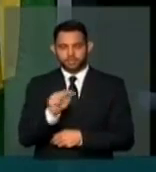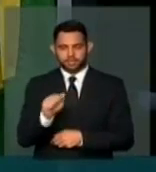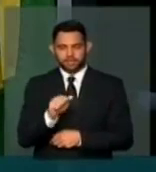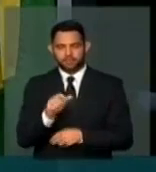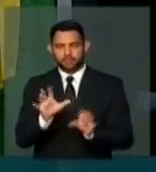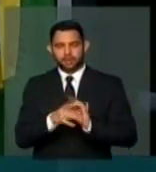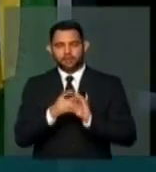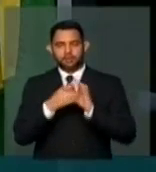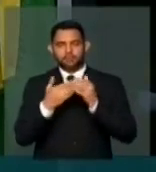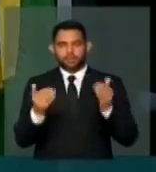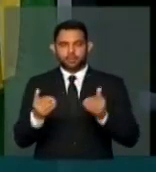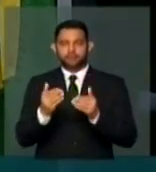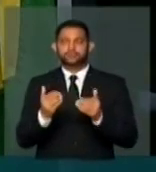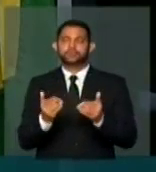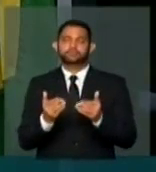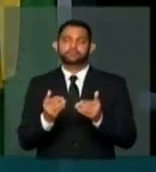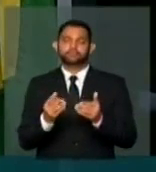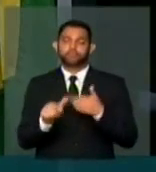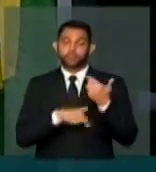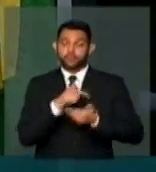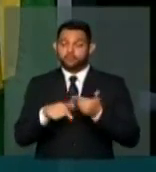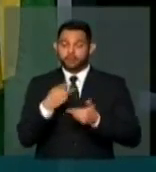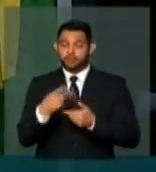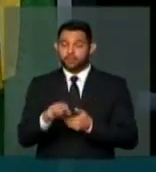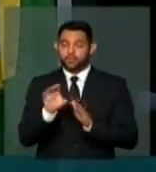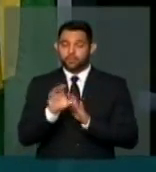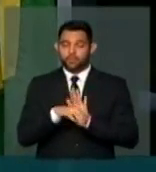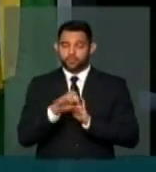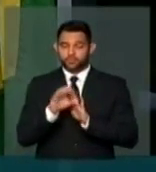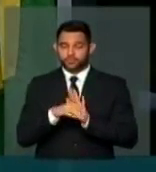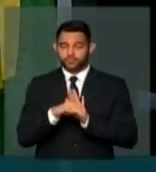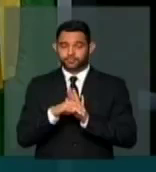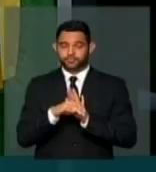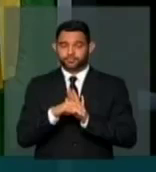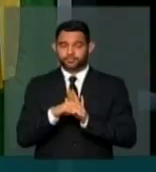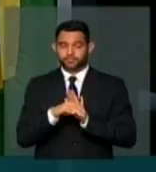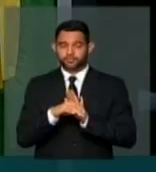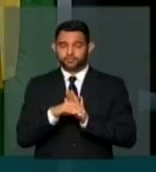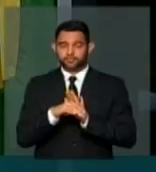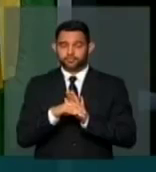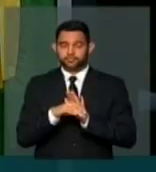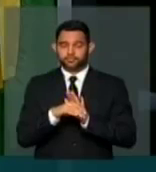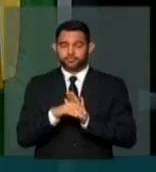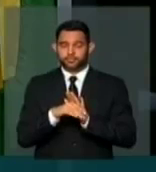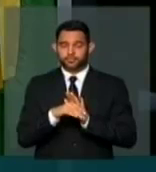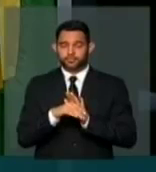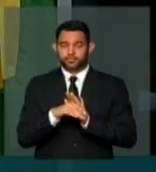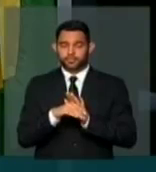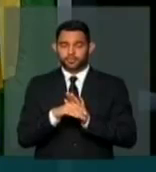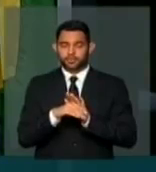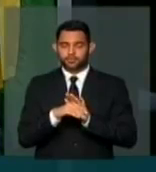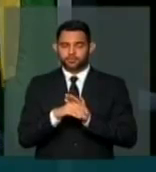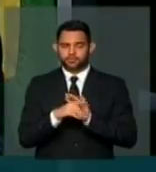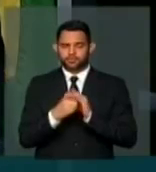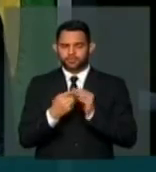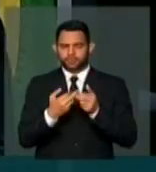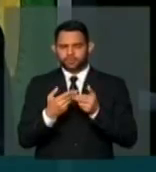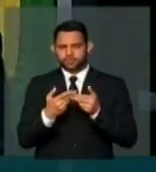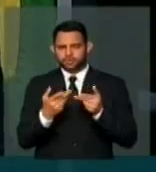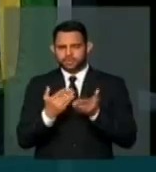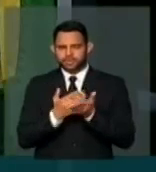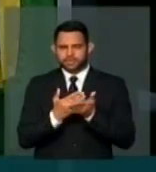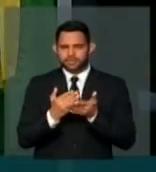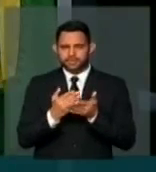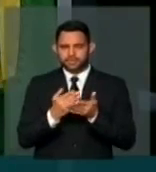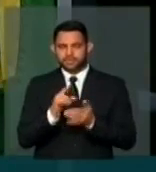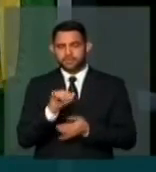para a liberdade. Trabalho aqui um conceito de uma gota cívica nas salas